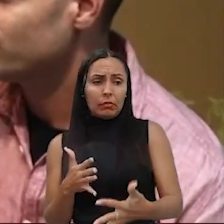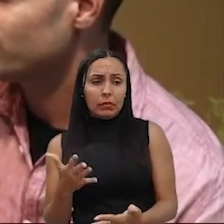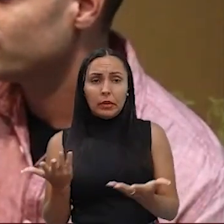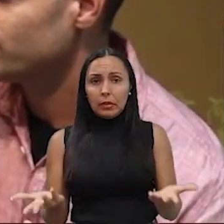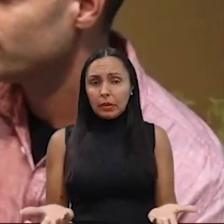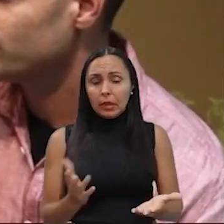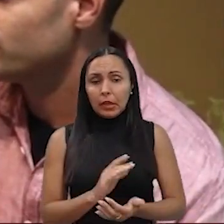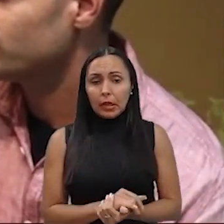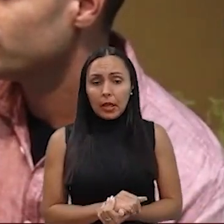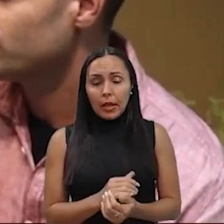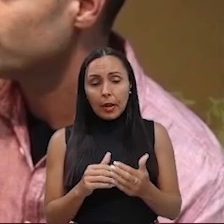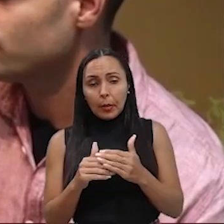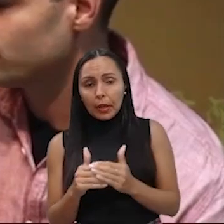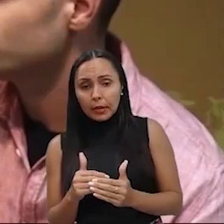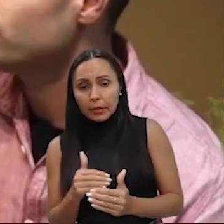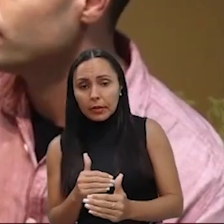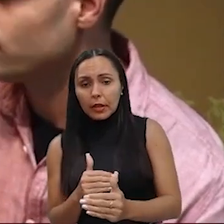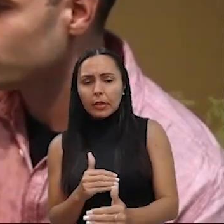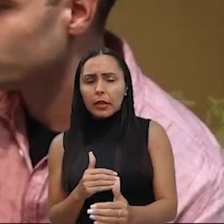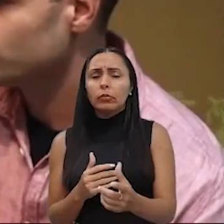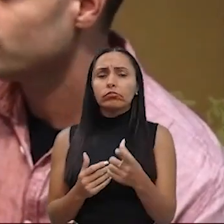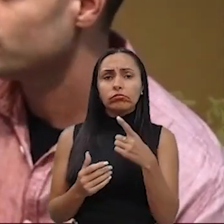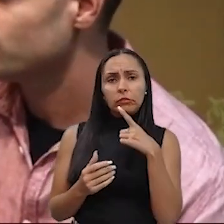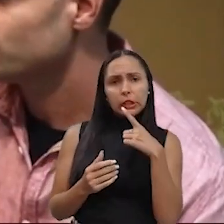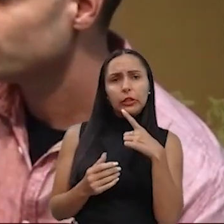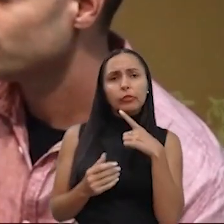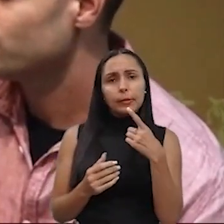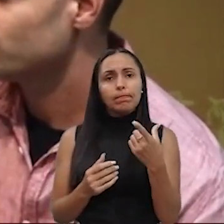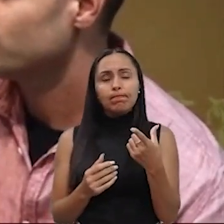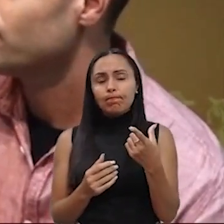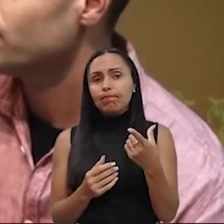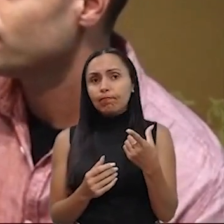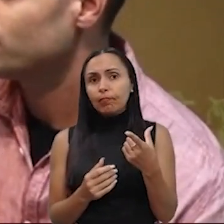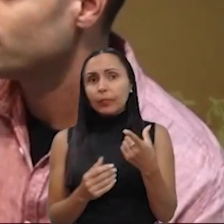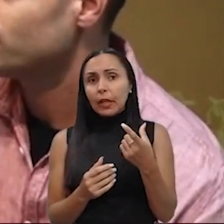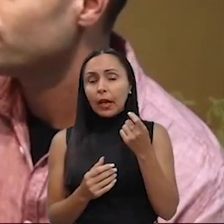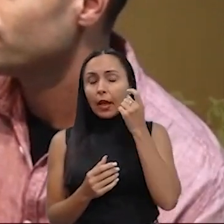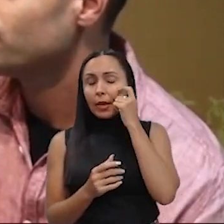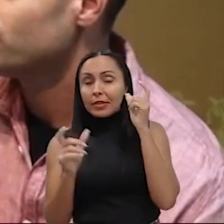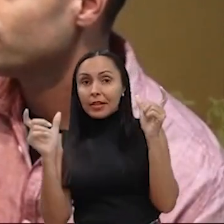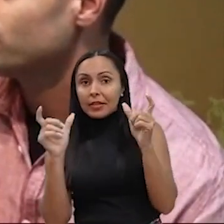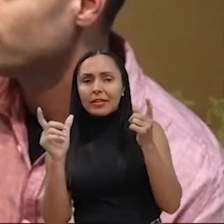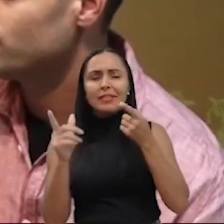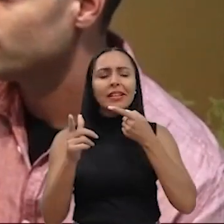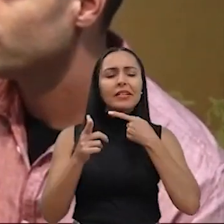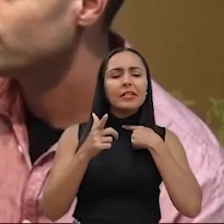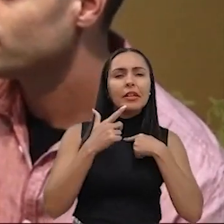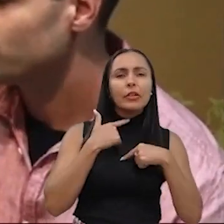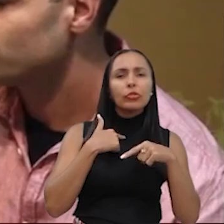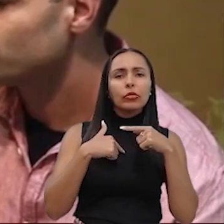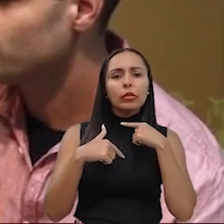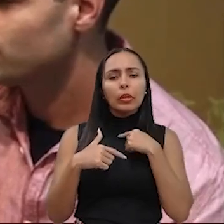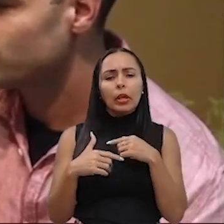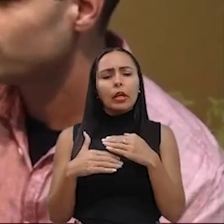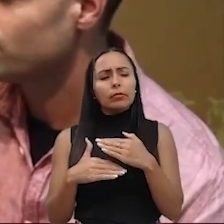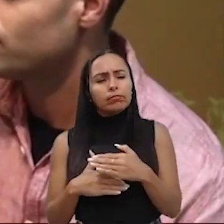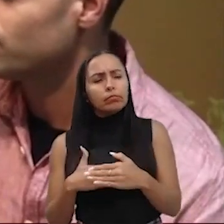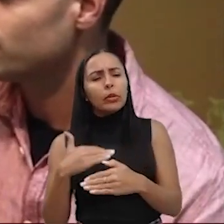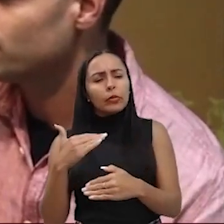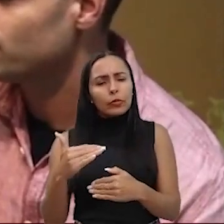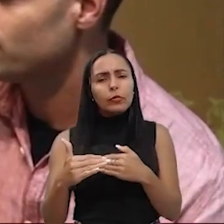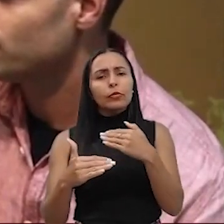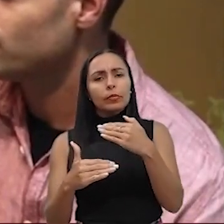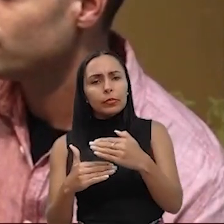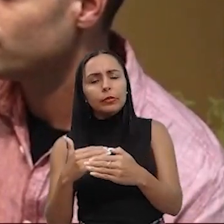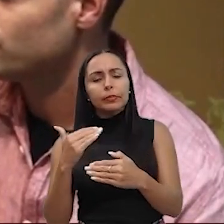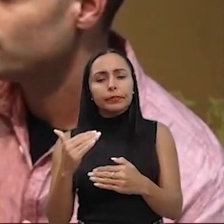E a partir daí foi que eu tive, né, esse despertar, esse desejo, e fui, a partir